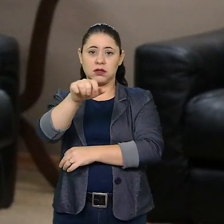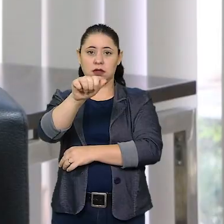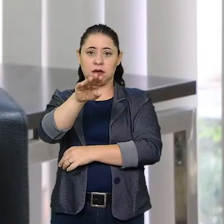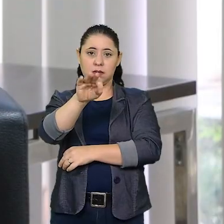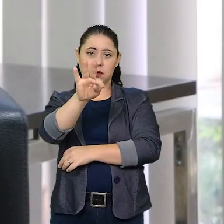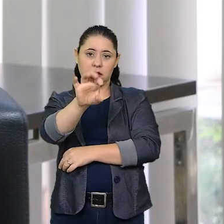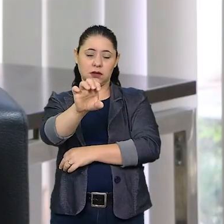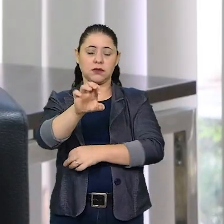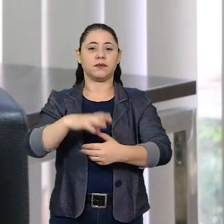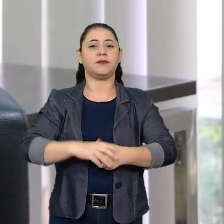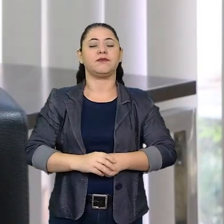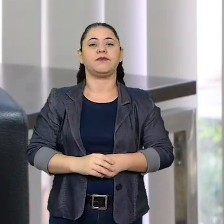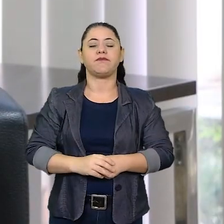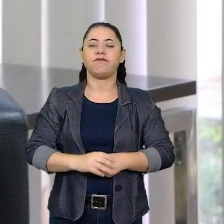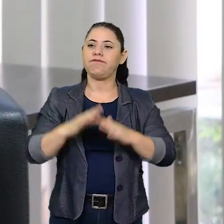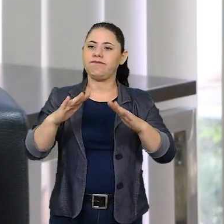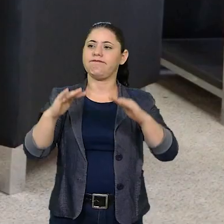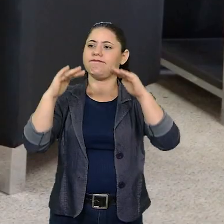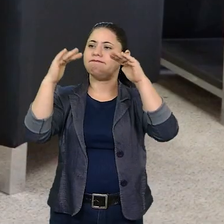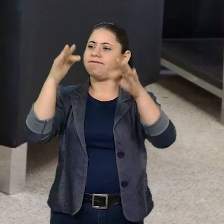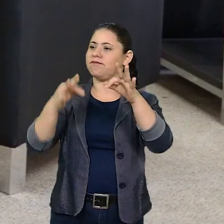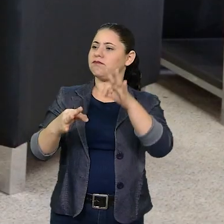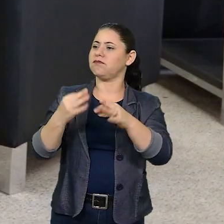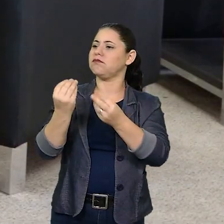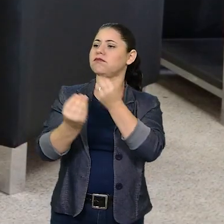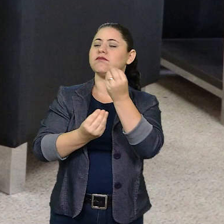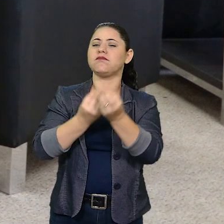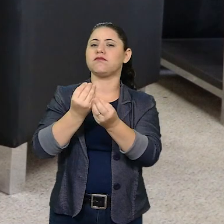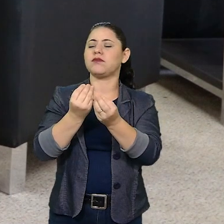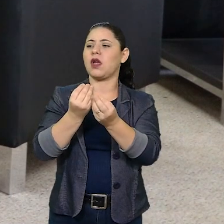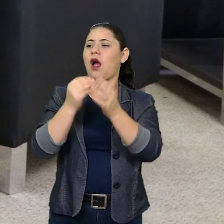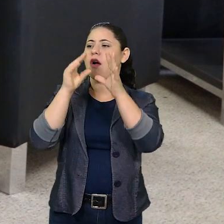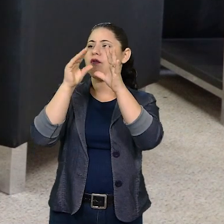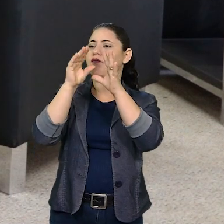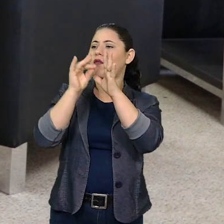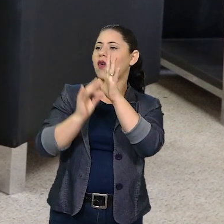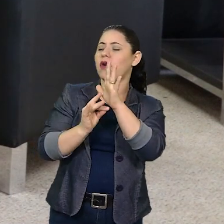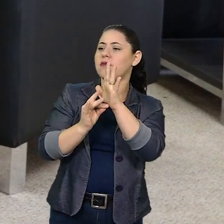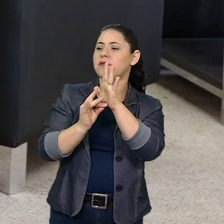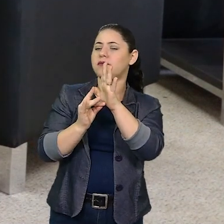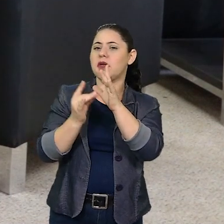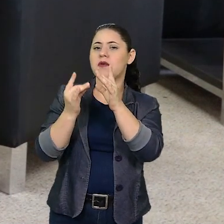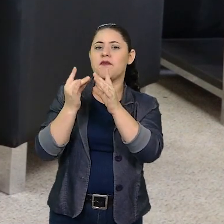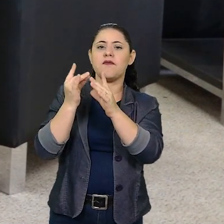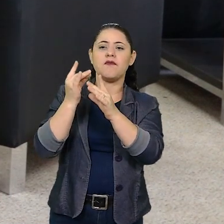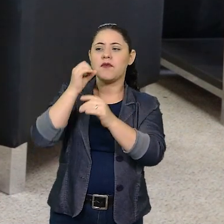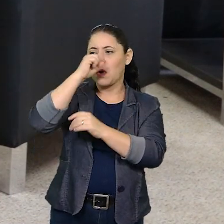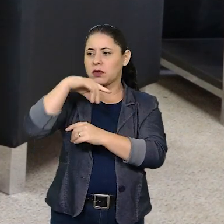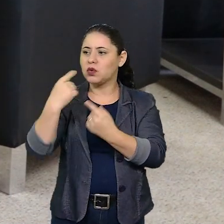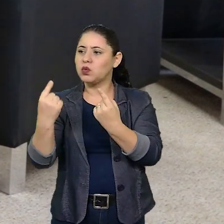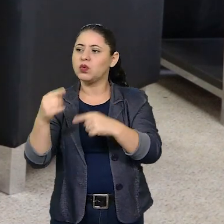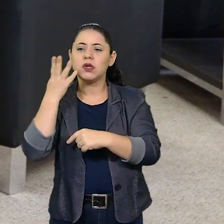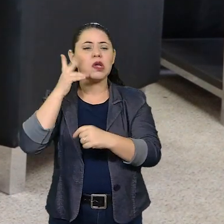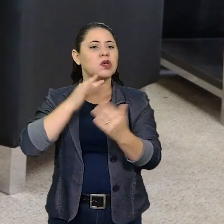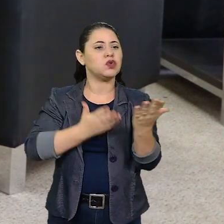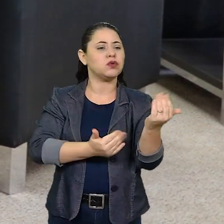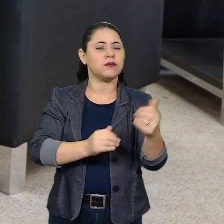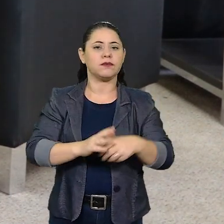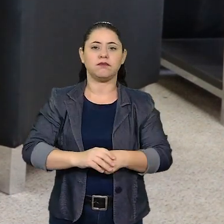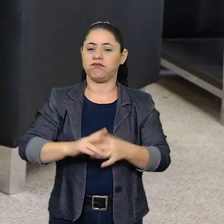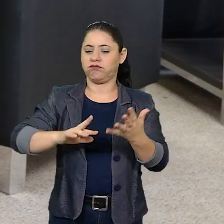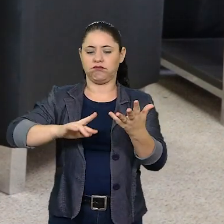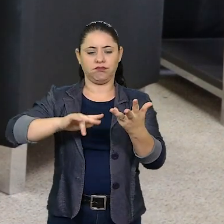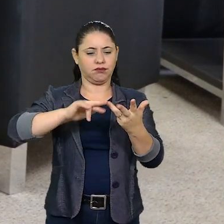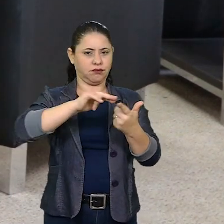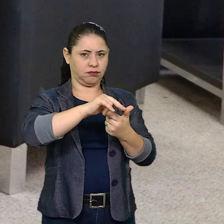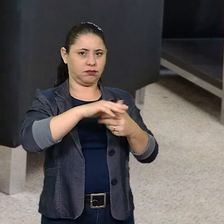Anash. Desembargadora, quais são as formas de violência contra crianças e adolescentes? Existem